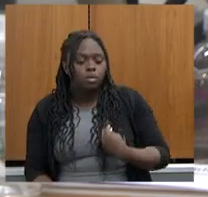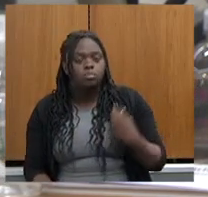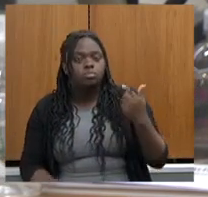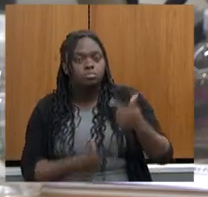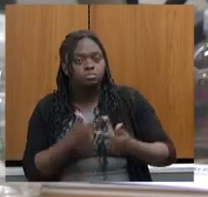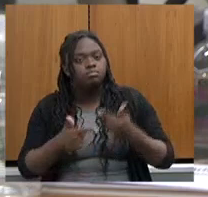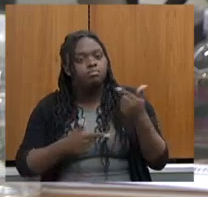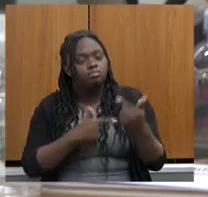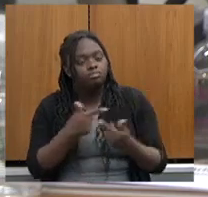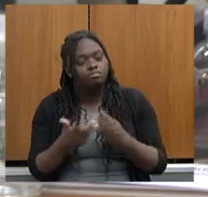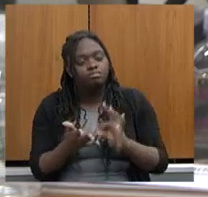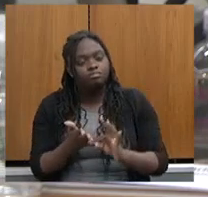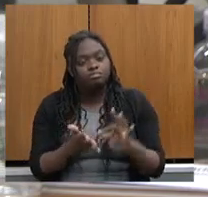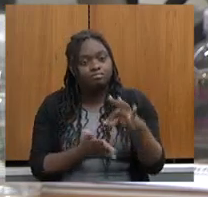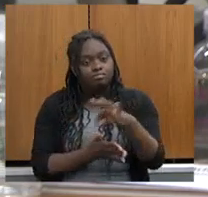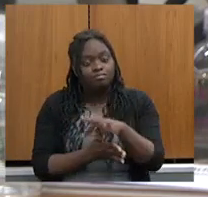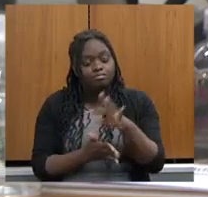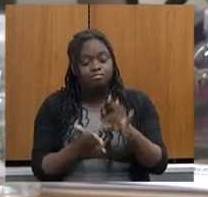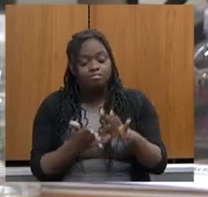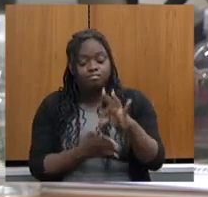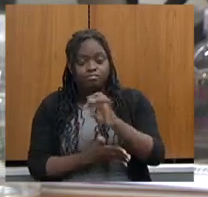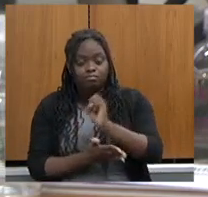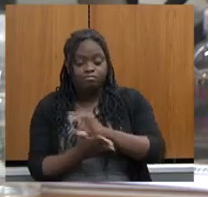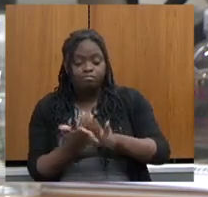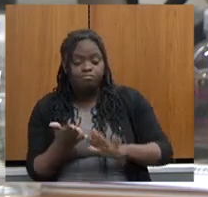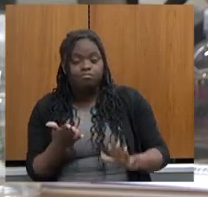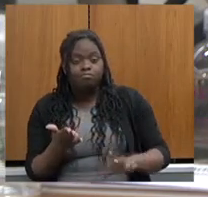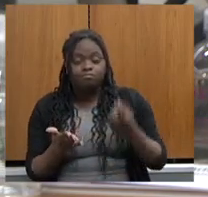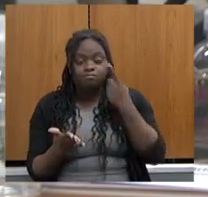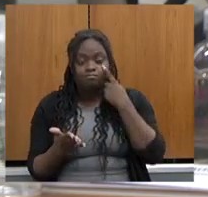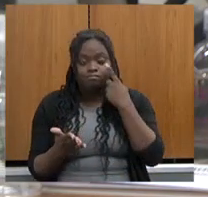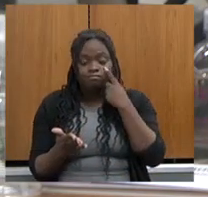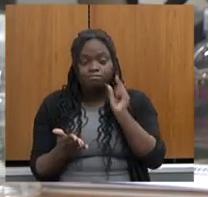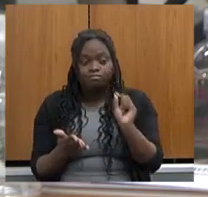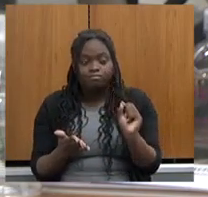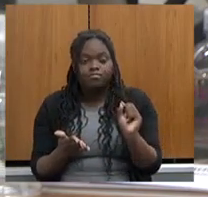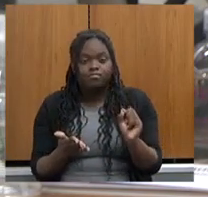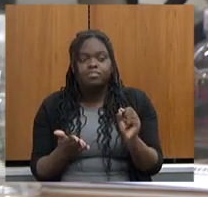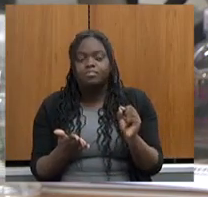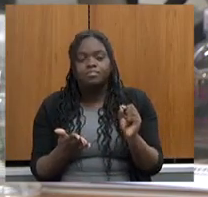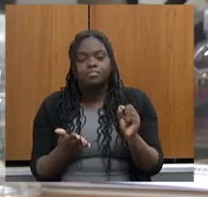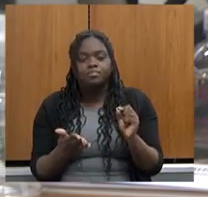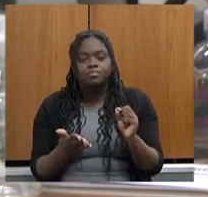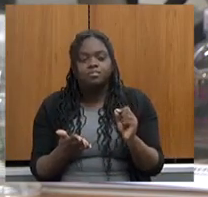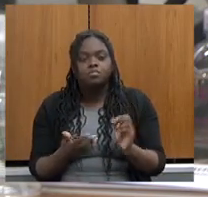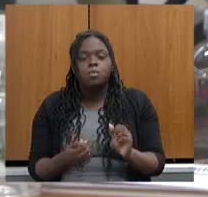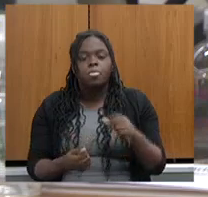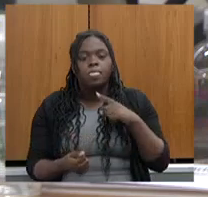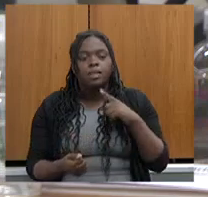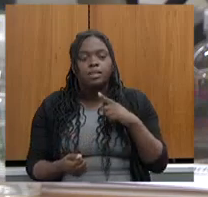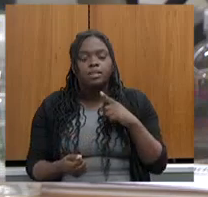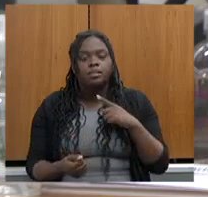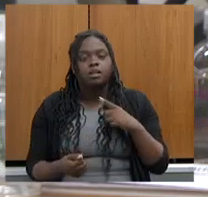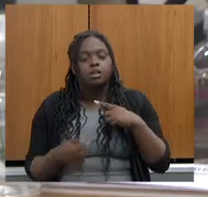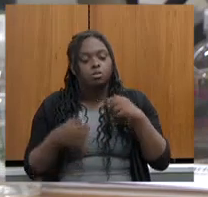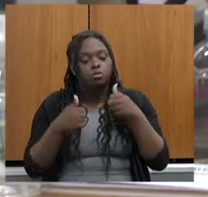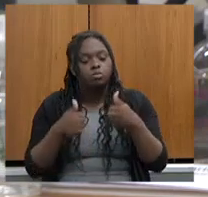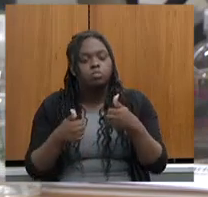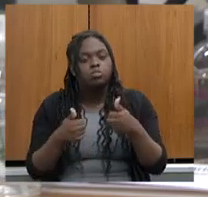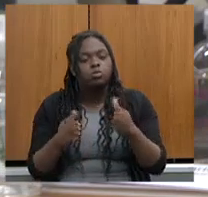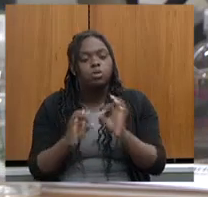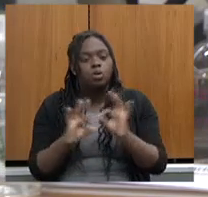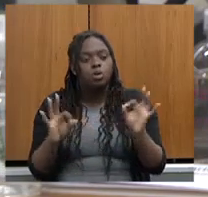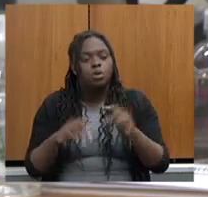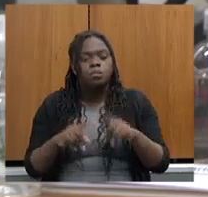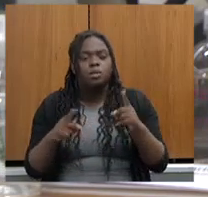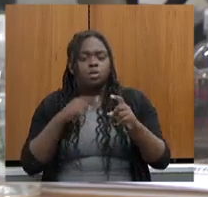desta agenda e vendo que os o balanços é muito positivo mas nós não